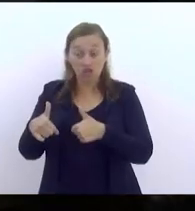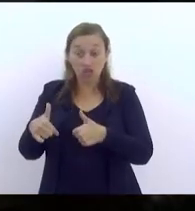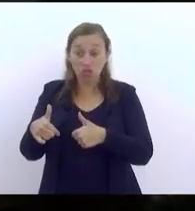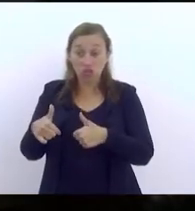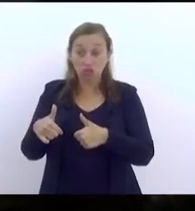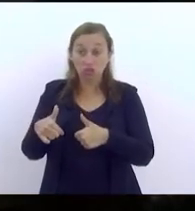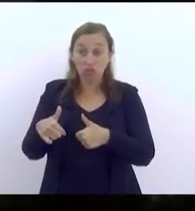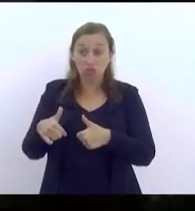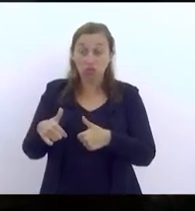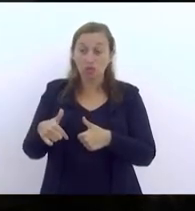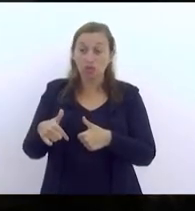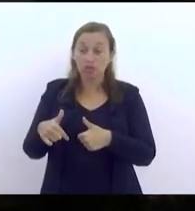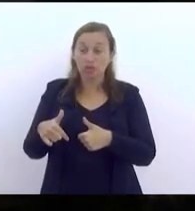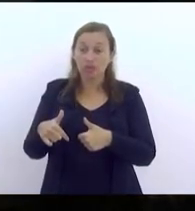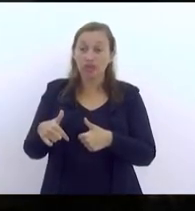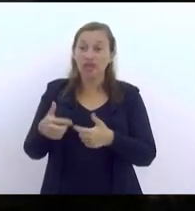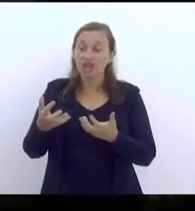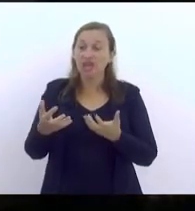tisnar